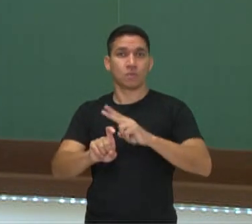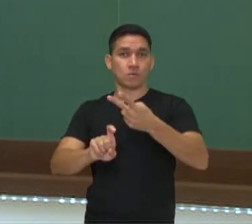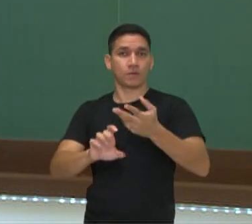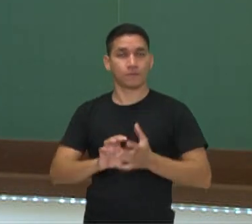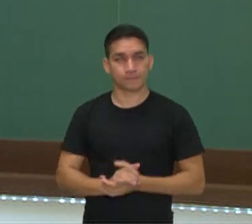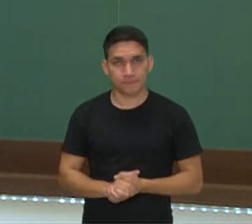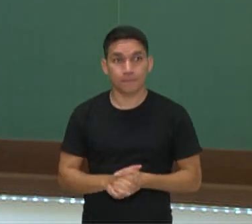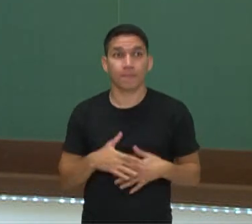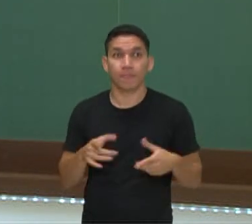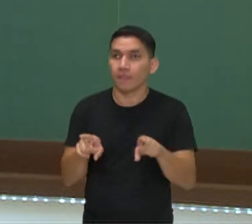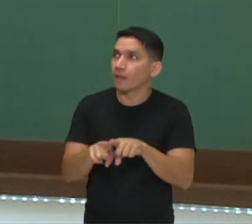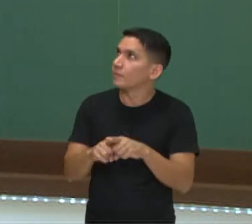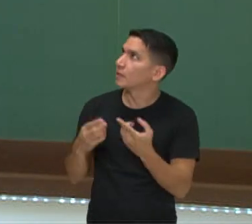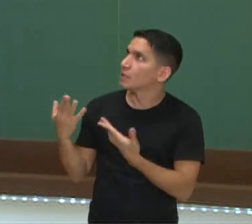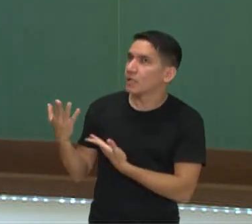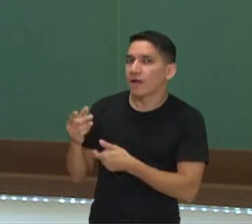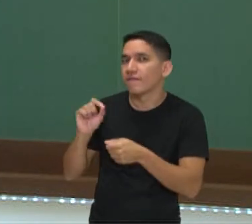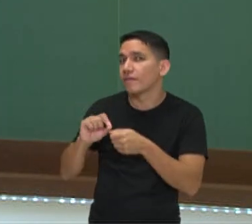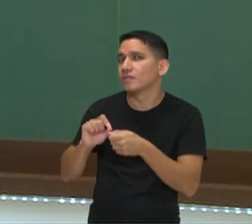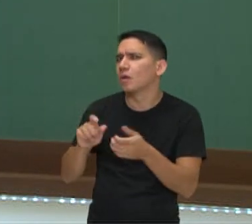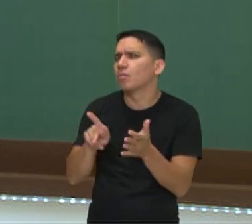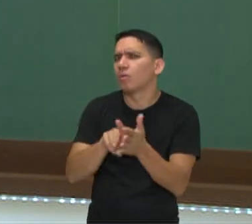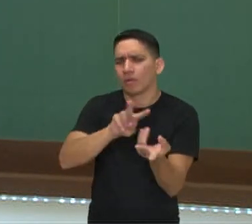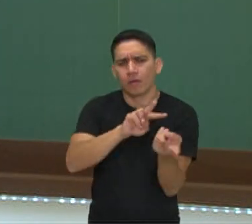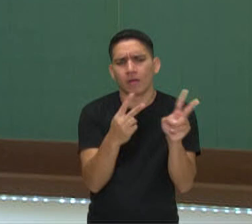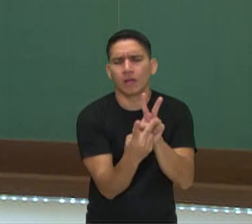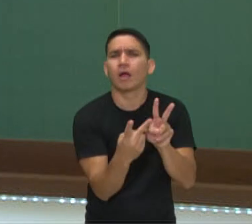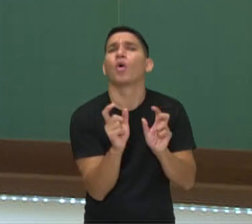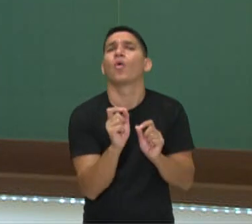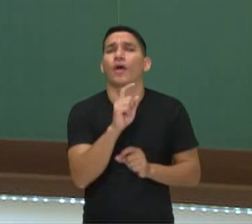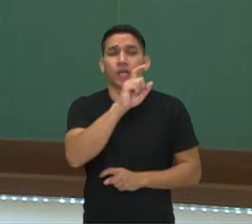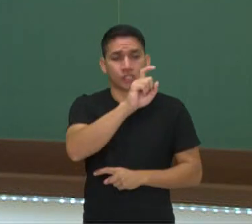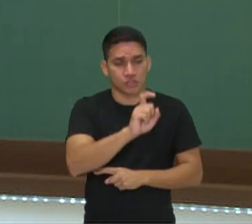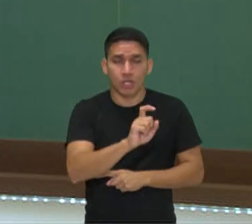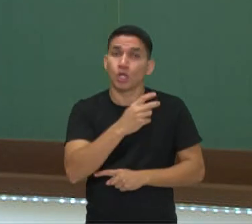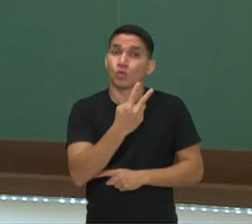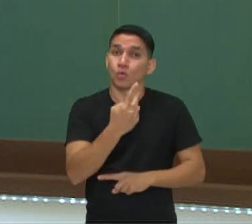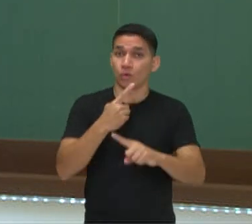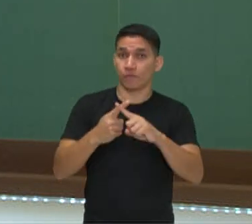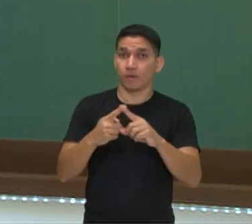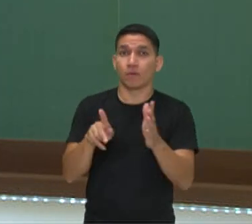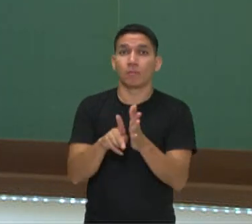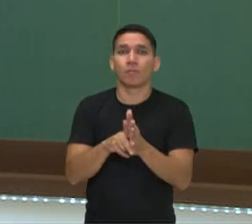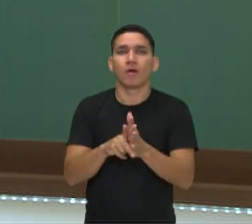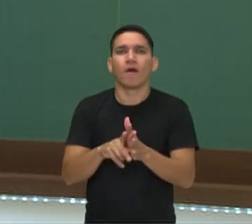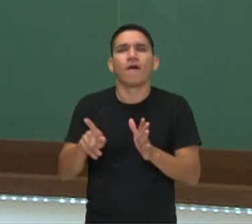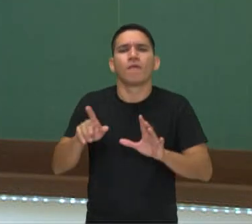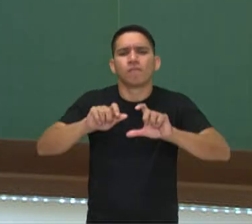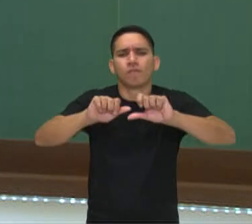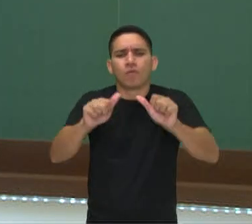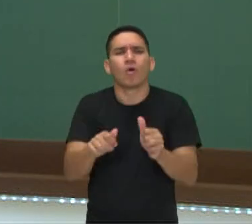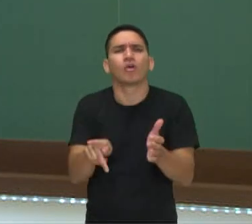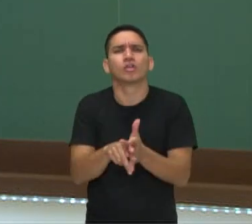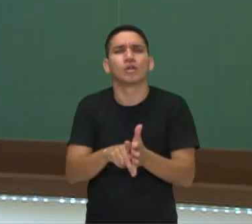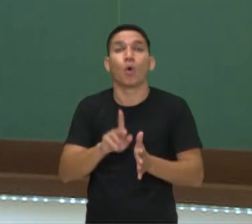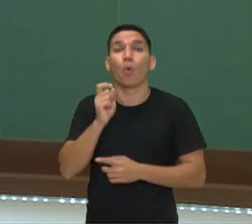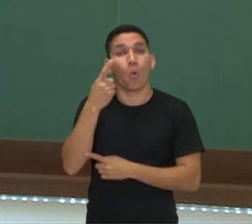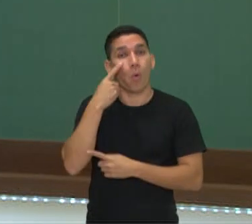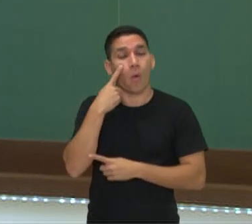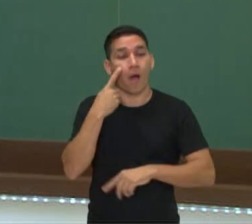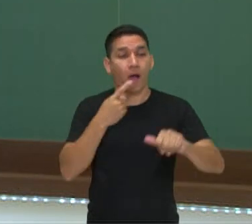E daí eu vou escrever como duas vezes, por causa daquela forma original do trinômio. Lembram? A²